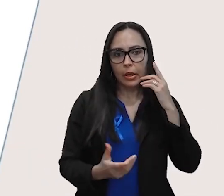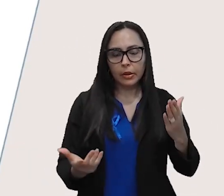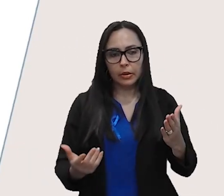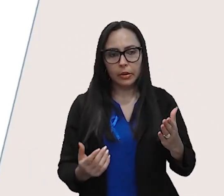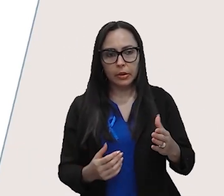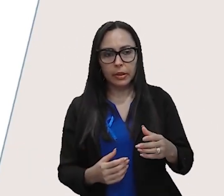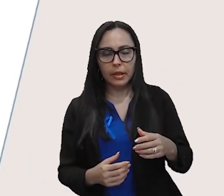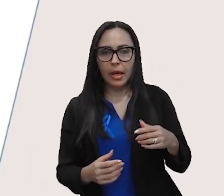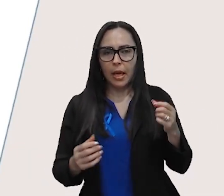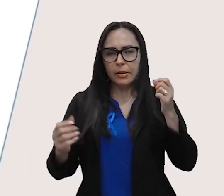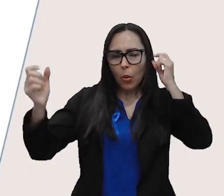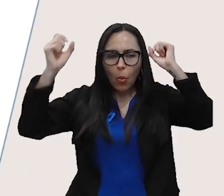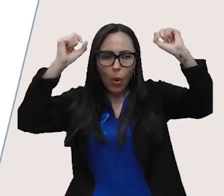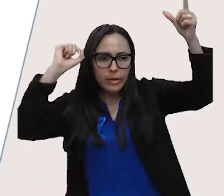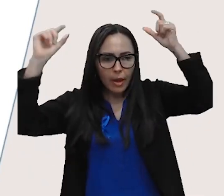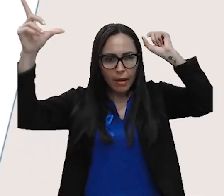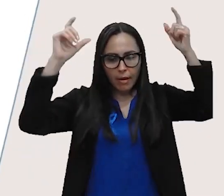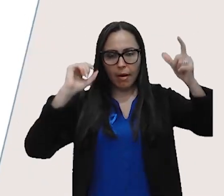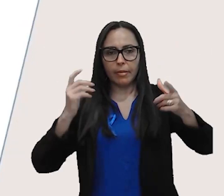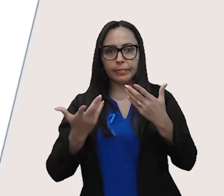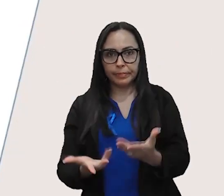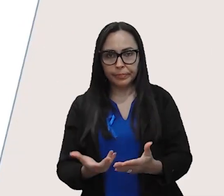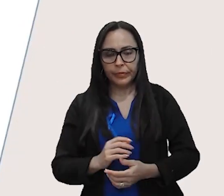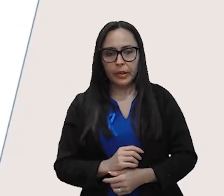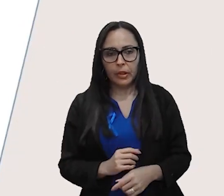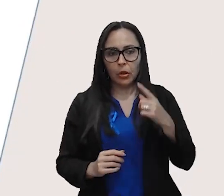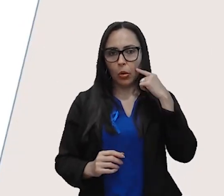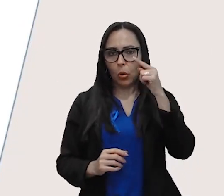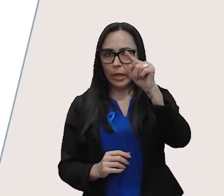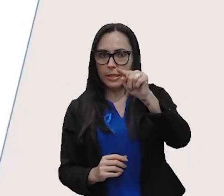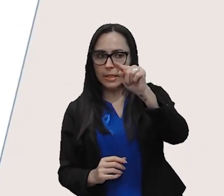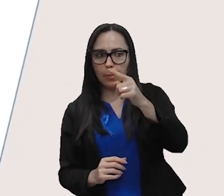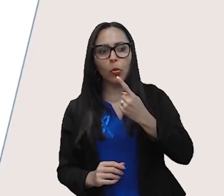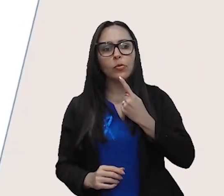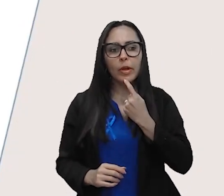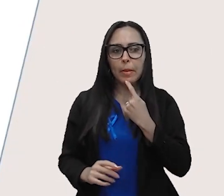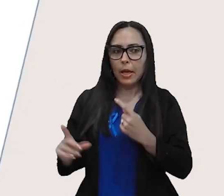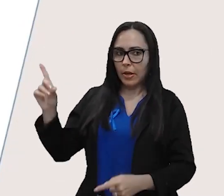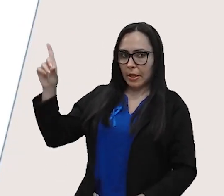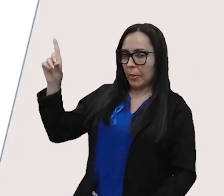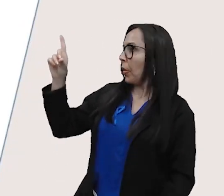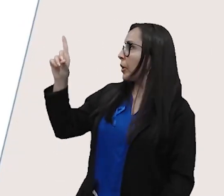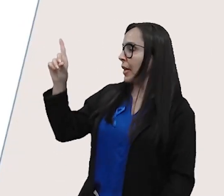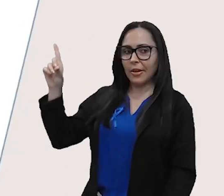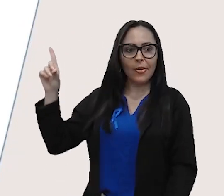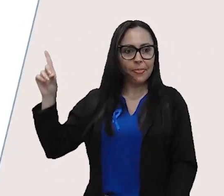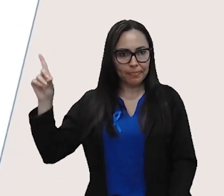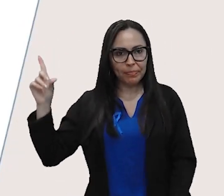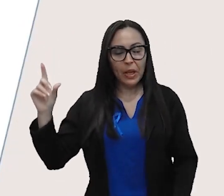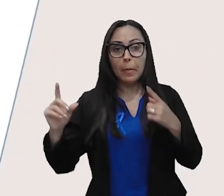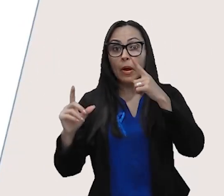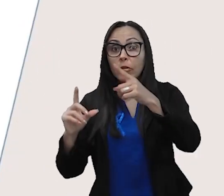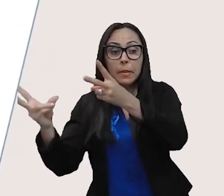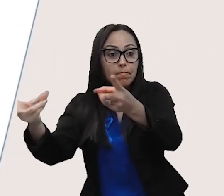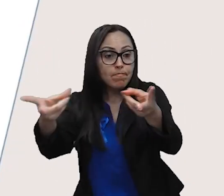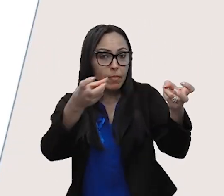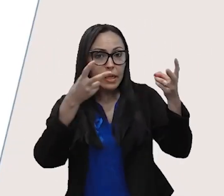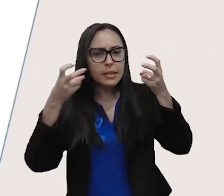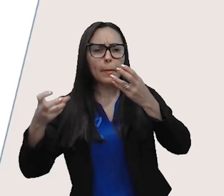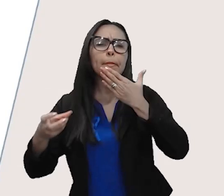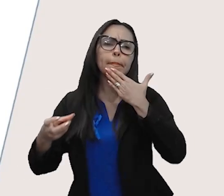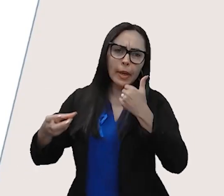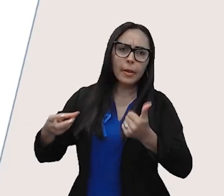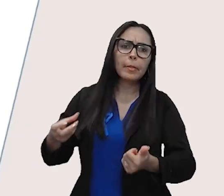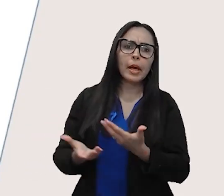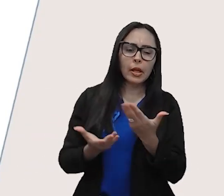certo? Essa ideia, essa colocação aí. Eu coloquei esse ponto exagerado, essa bolinha aí exagerada, para você perceber que aí, de